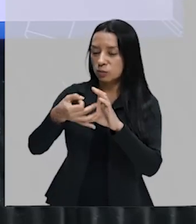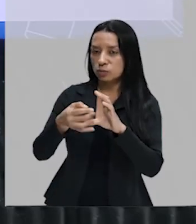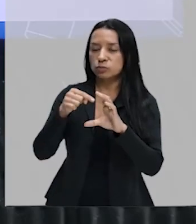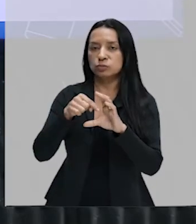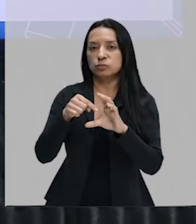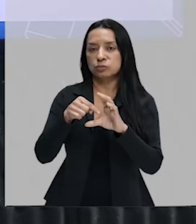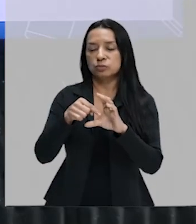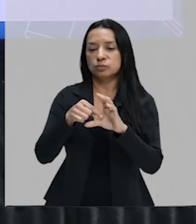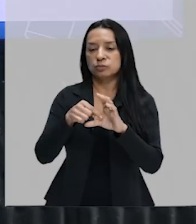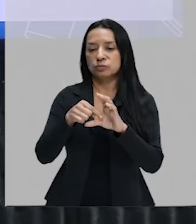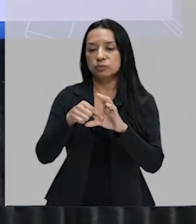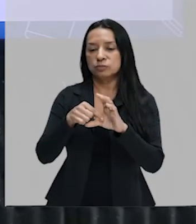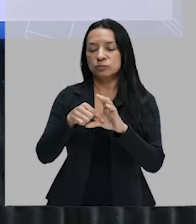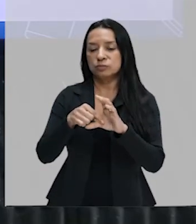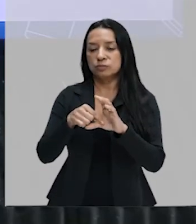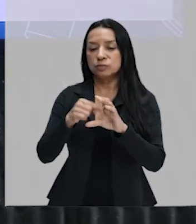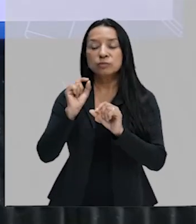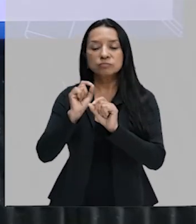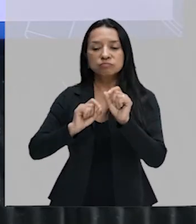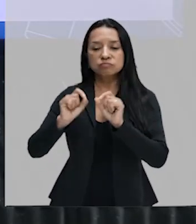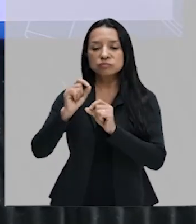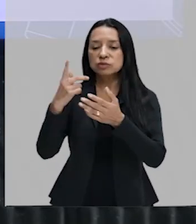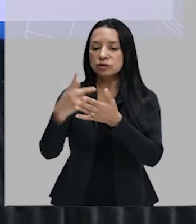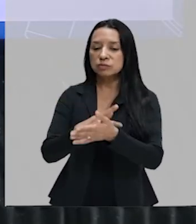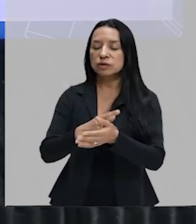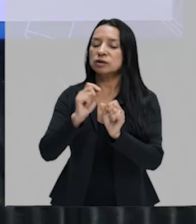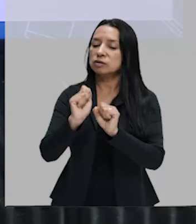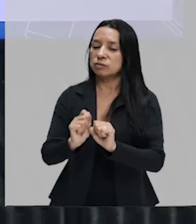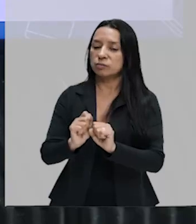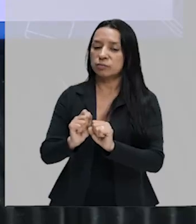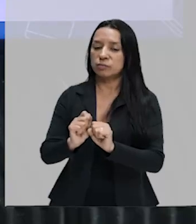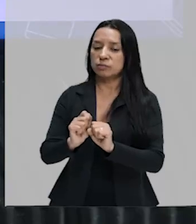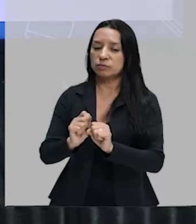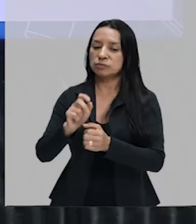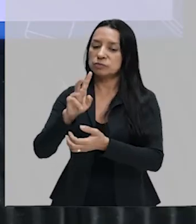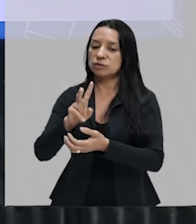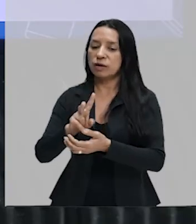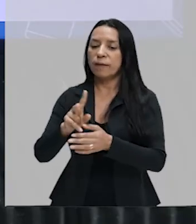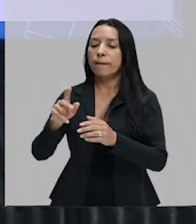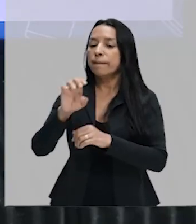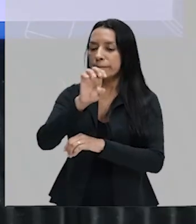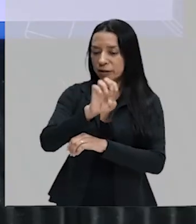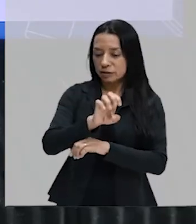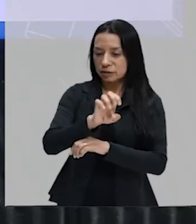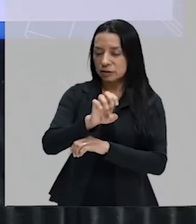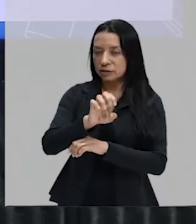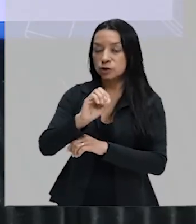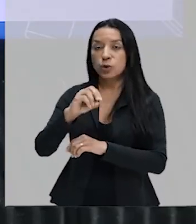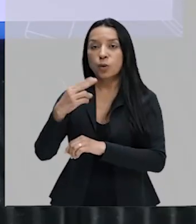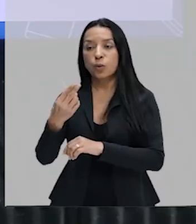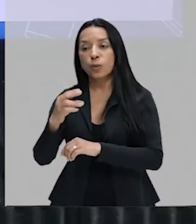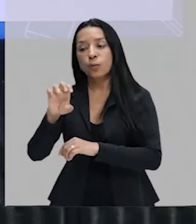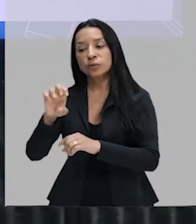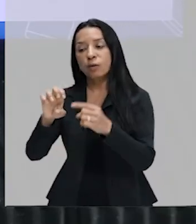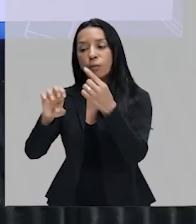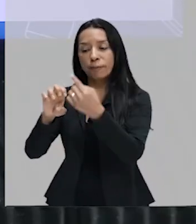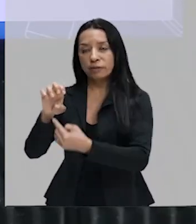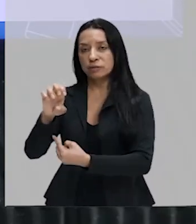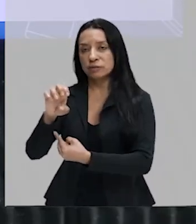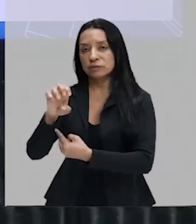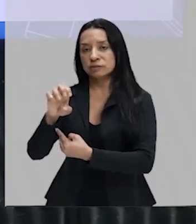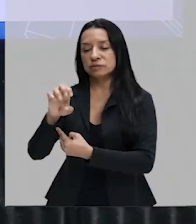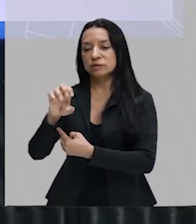e conjunto. Então, quando isso acontece, eu vou poder usar o pertence ou o não pertence, a depender, né, dos